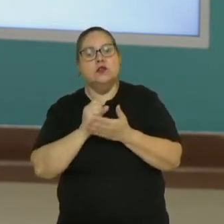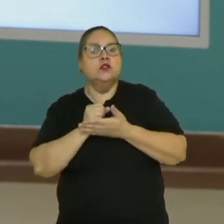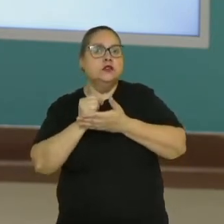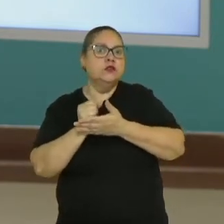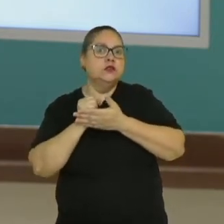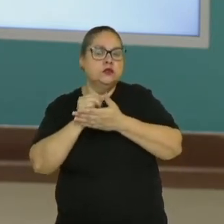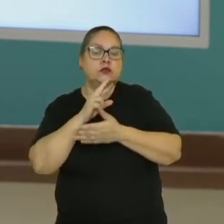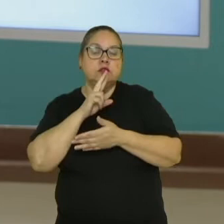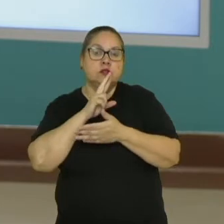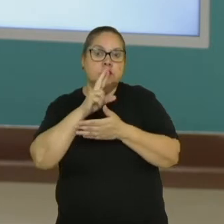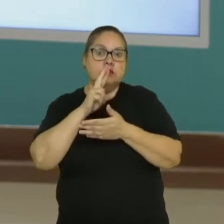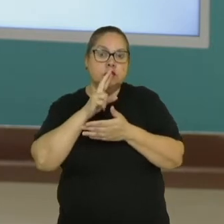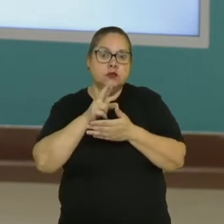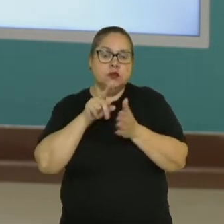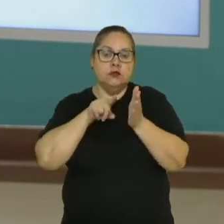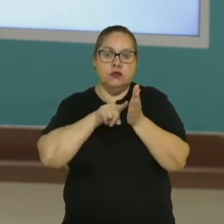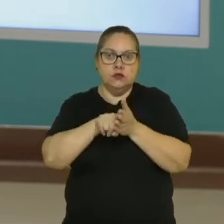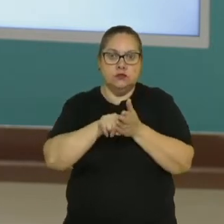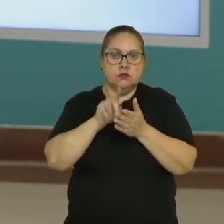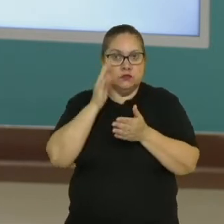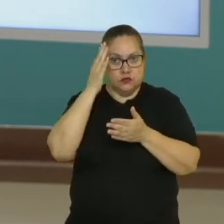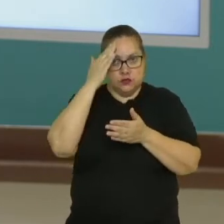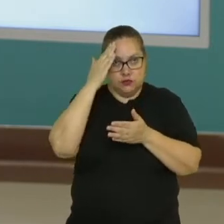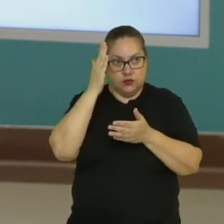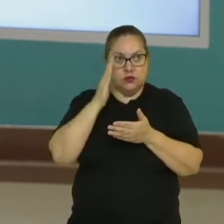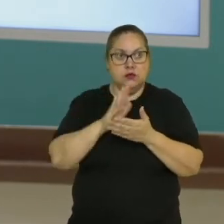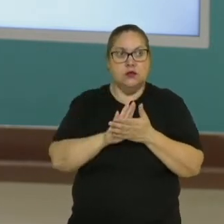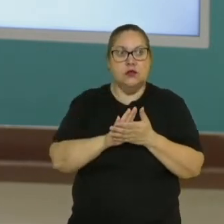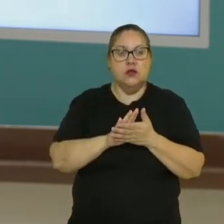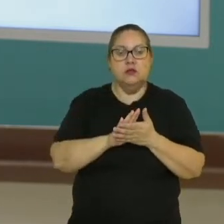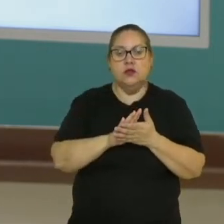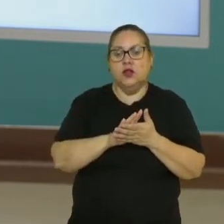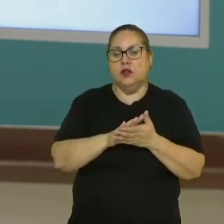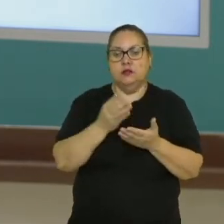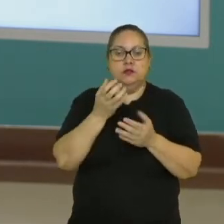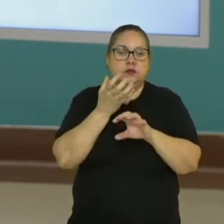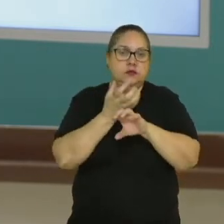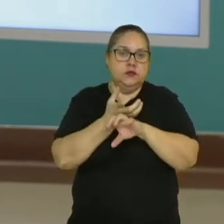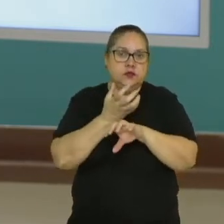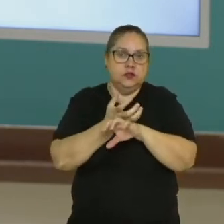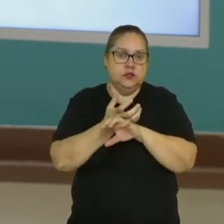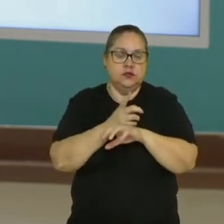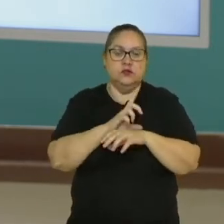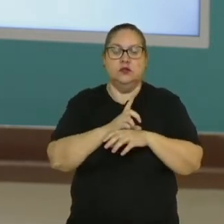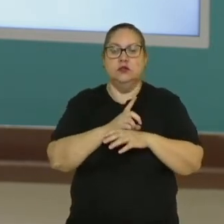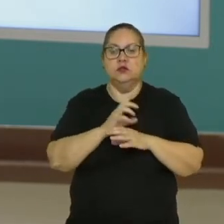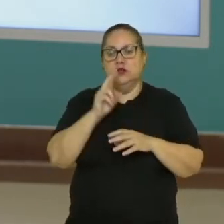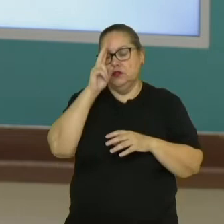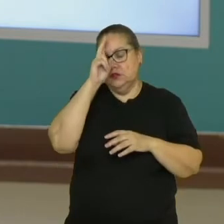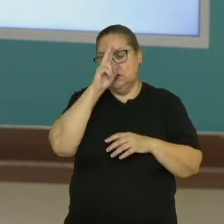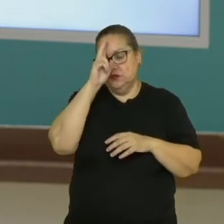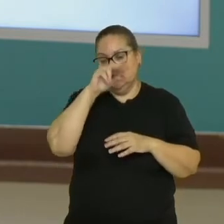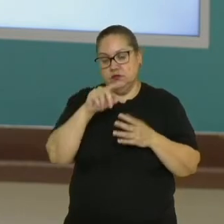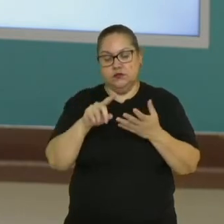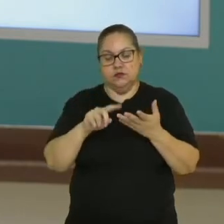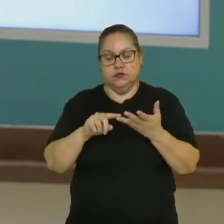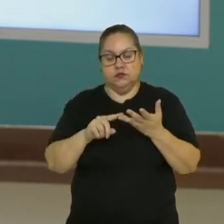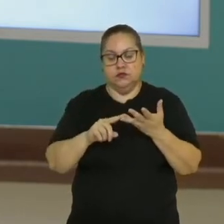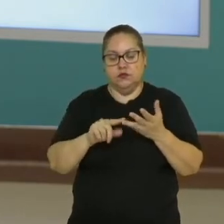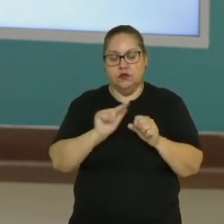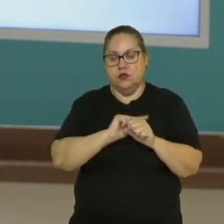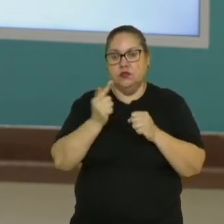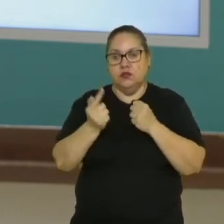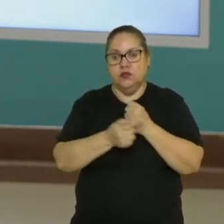ajuda a responder a questão. Você sabia disso? E não é só para a disciplina de ciências. Para a história, para a